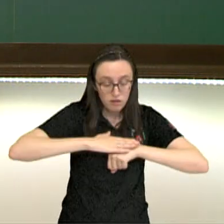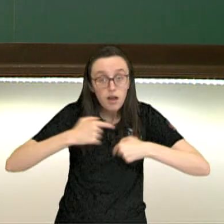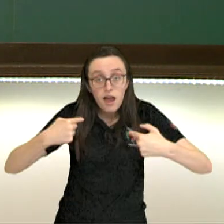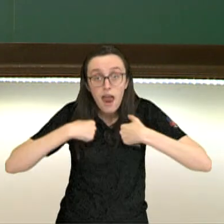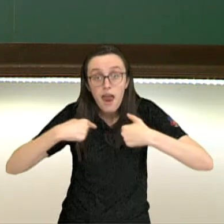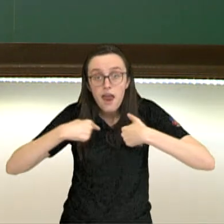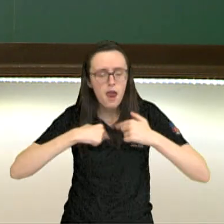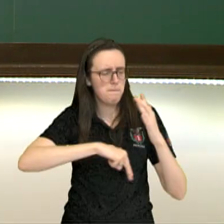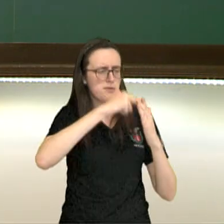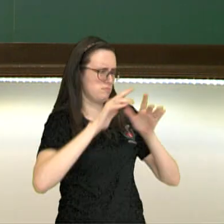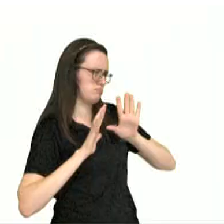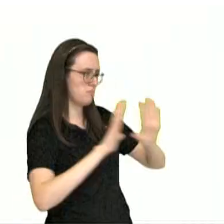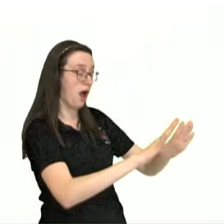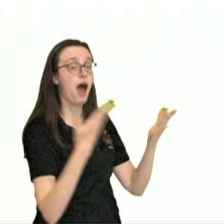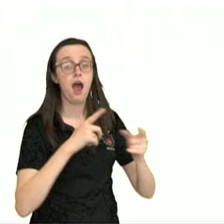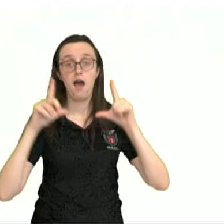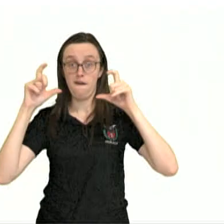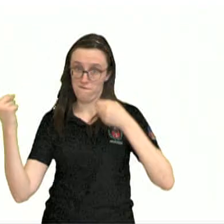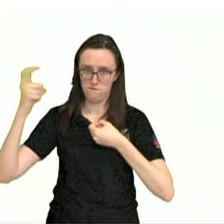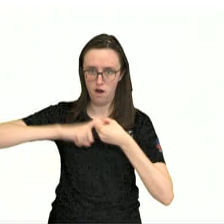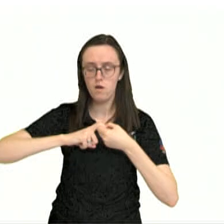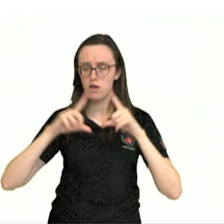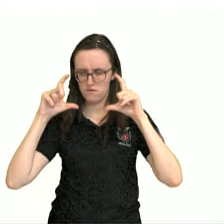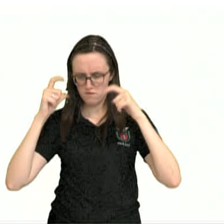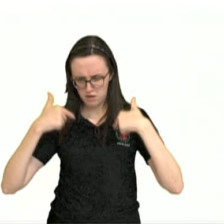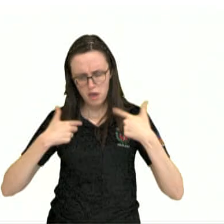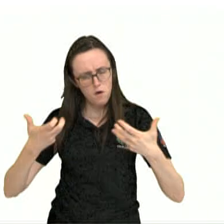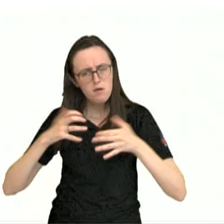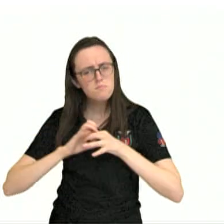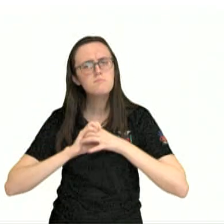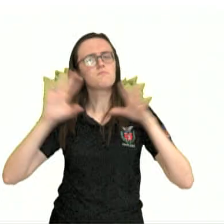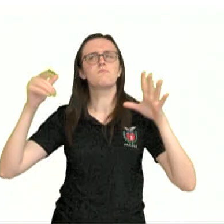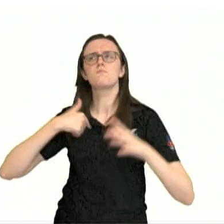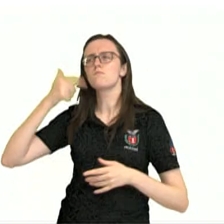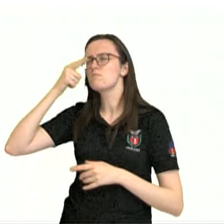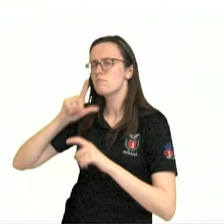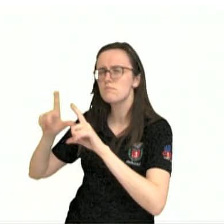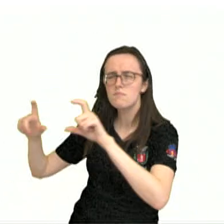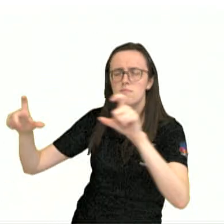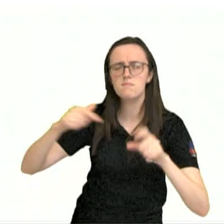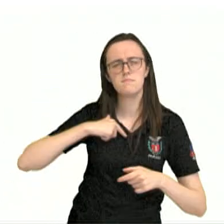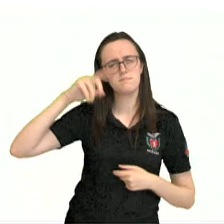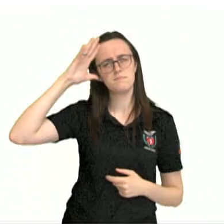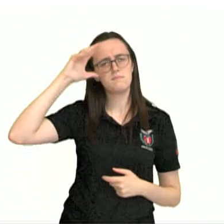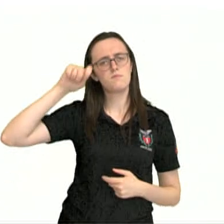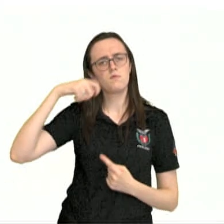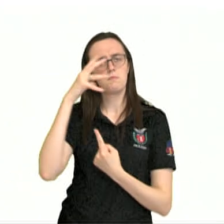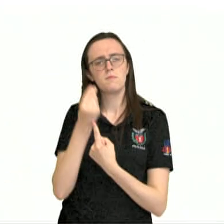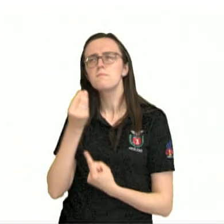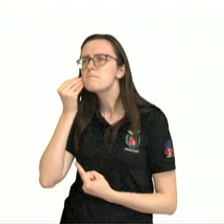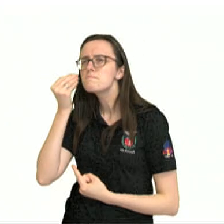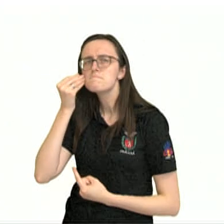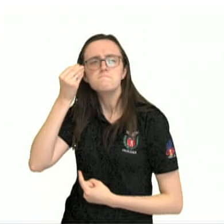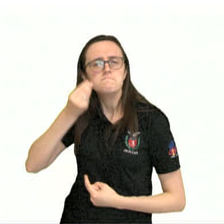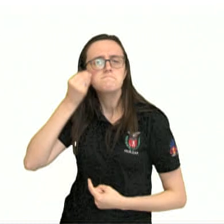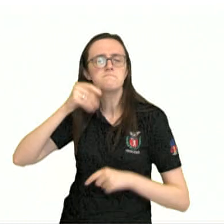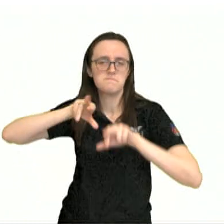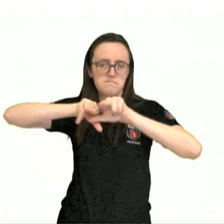mais do pintor, o que propiciou aos artistas liberdade para refletirem sobre sua arte e buscarem a